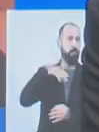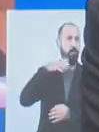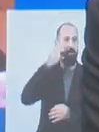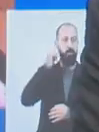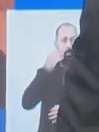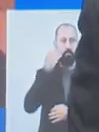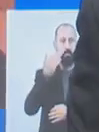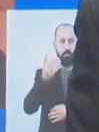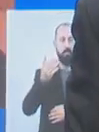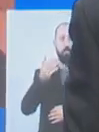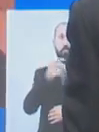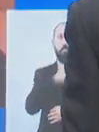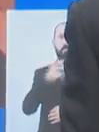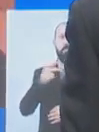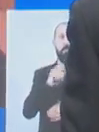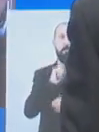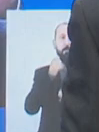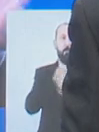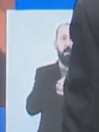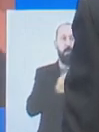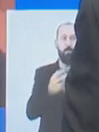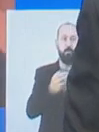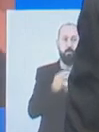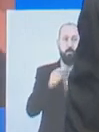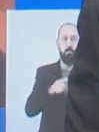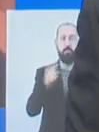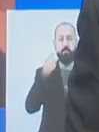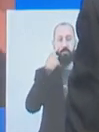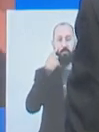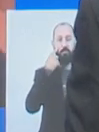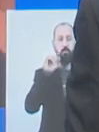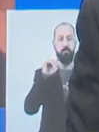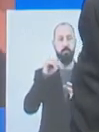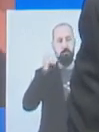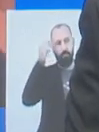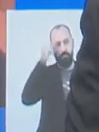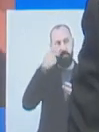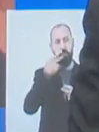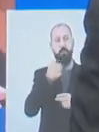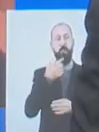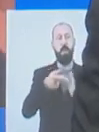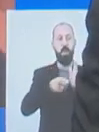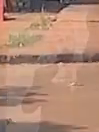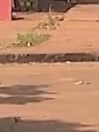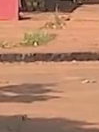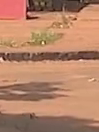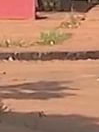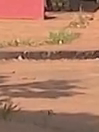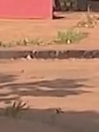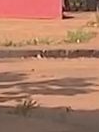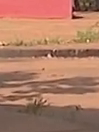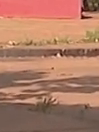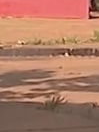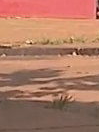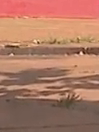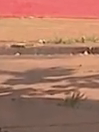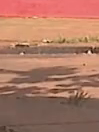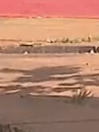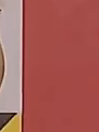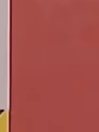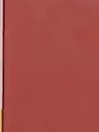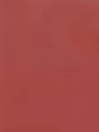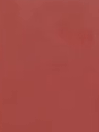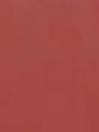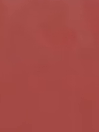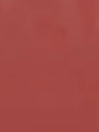discutido um investimento de 30 milhões de reais nessa operação chamada Successione. As investigações do